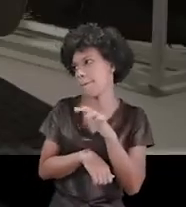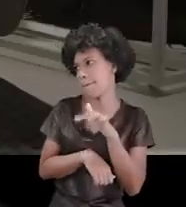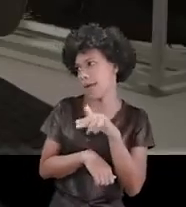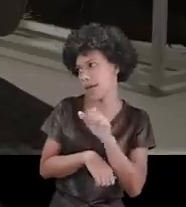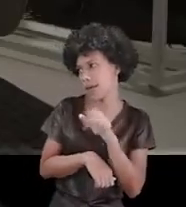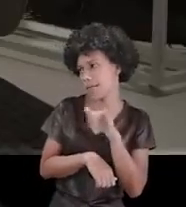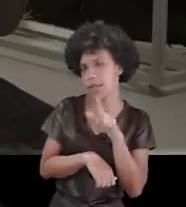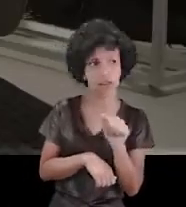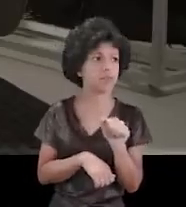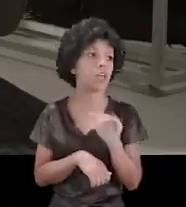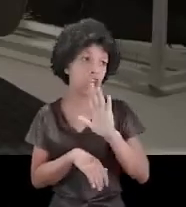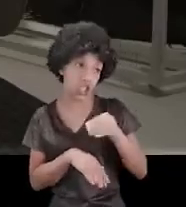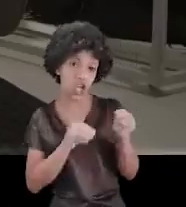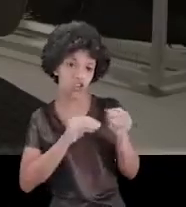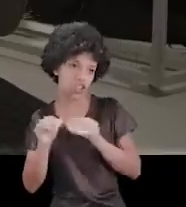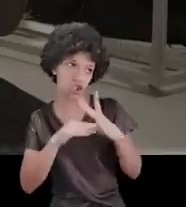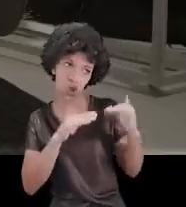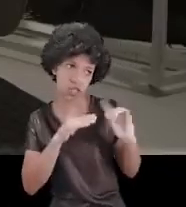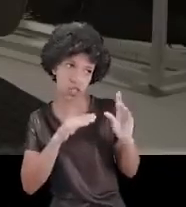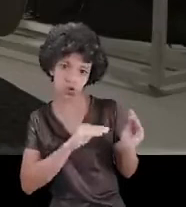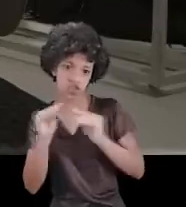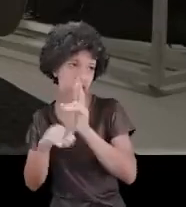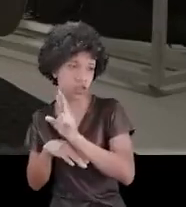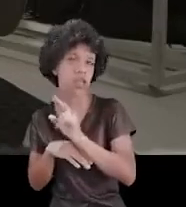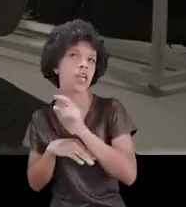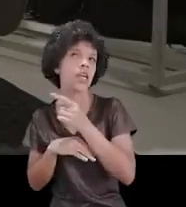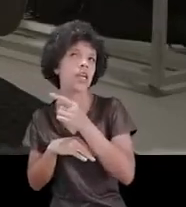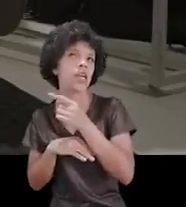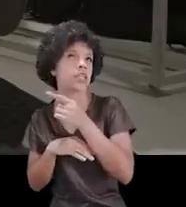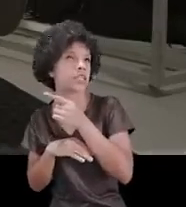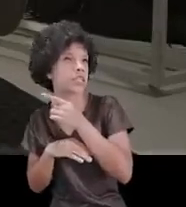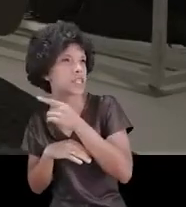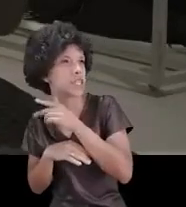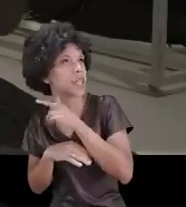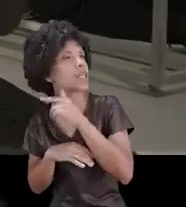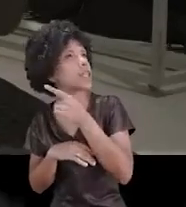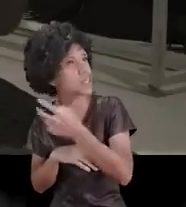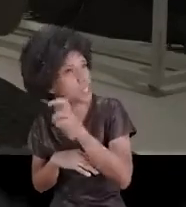já convertidos na verdade foi 500.7009